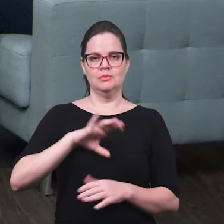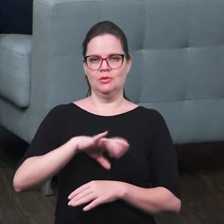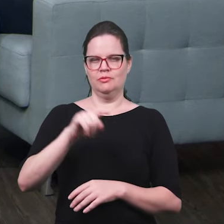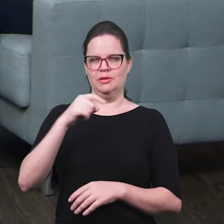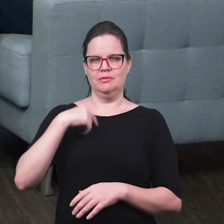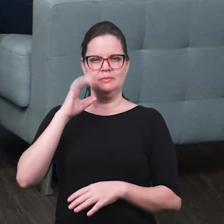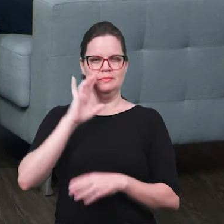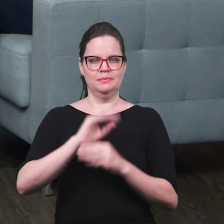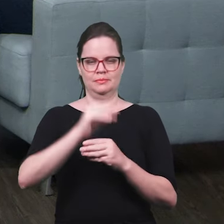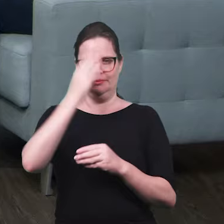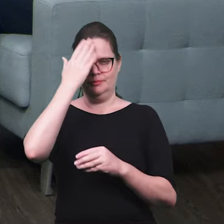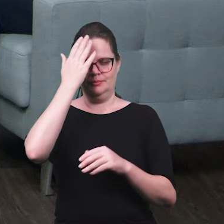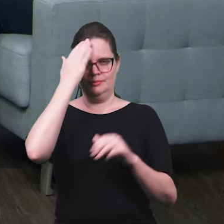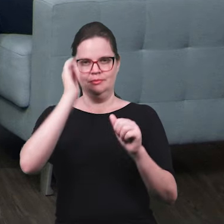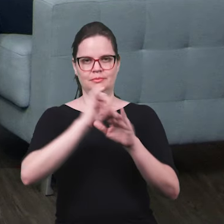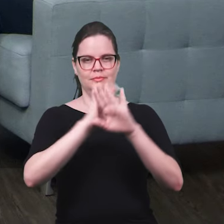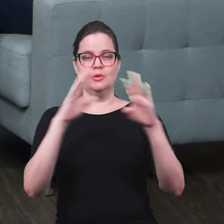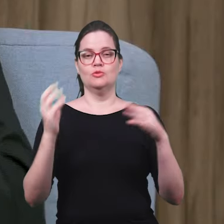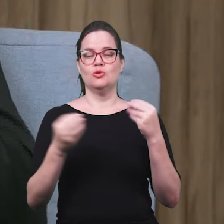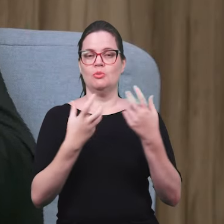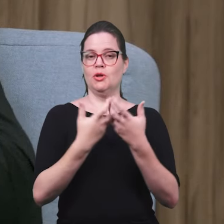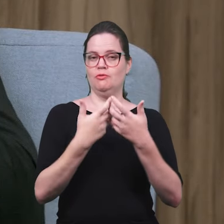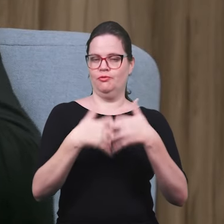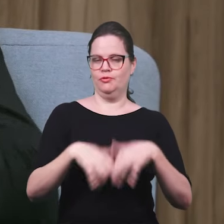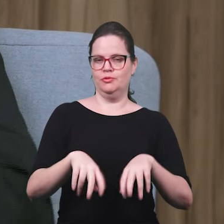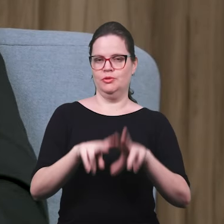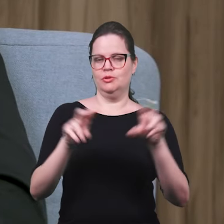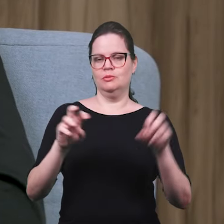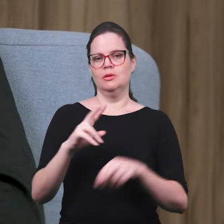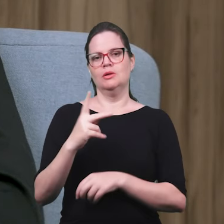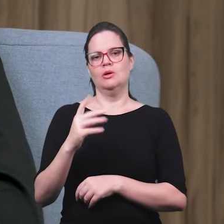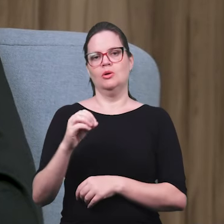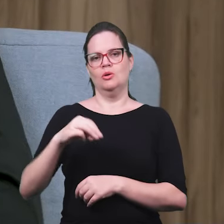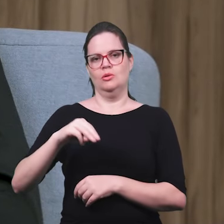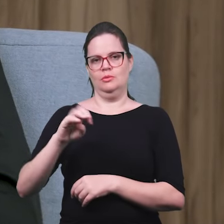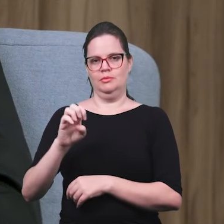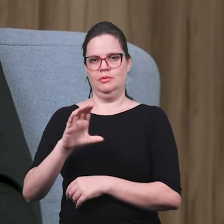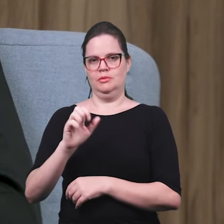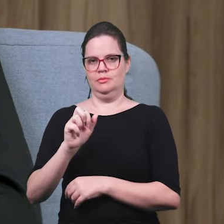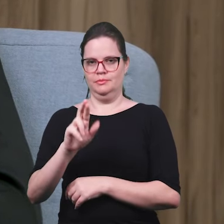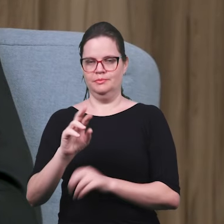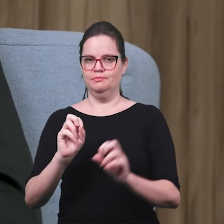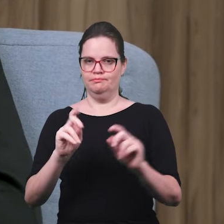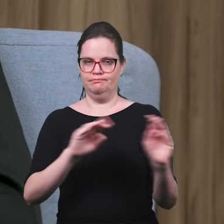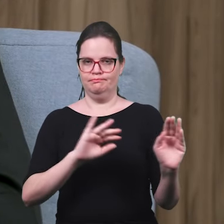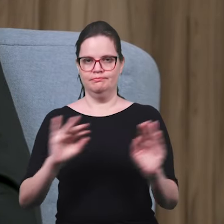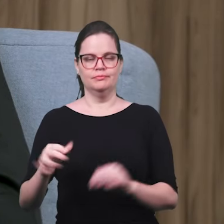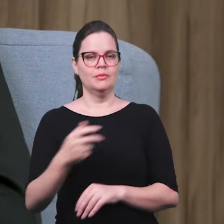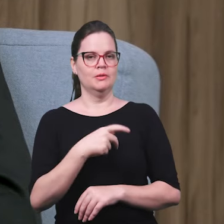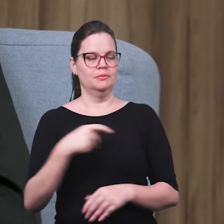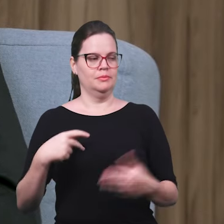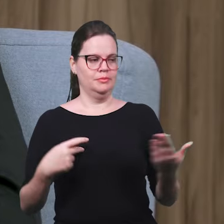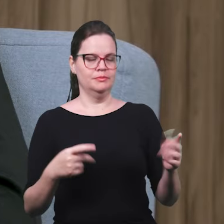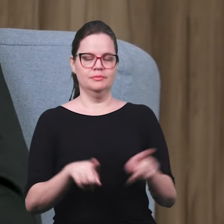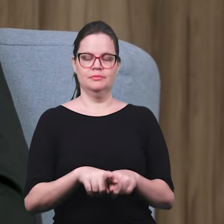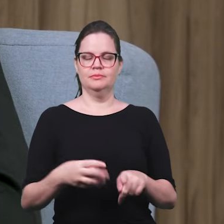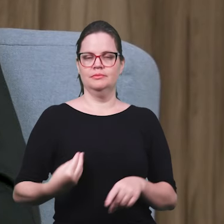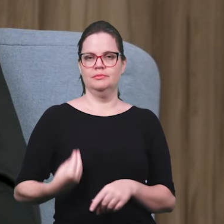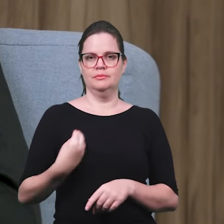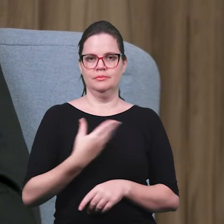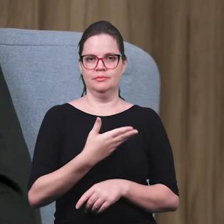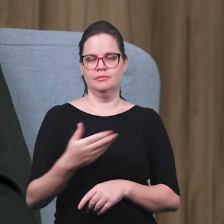certamente vai ficar bem claro para todos aqui quando a nossa irmã Thalita nos contar aqui. Estamos recebendo aqui também o